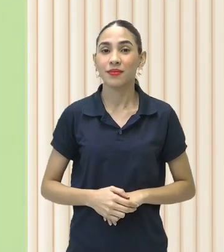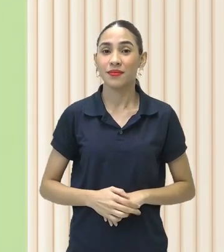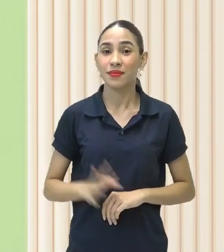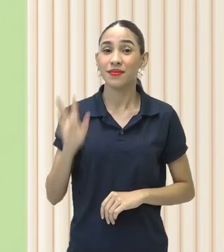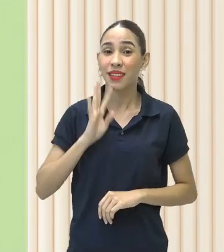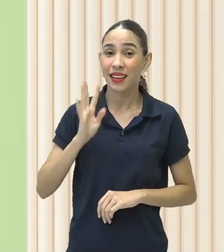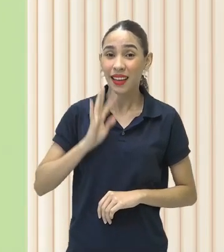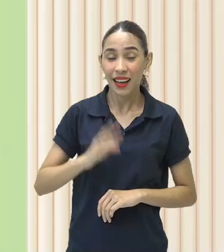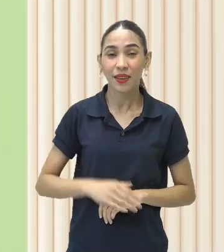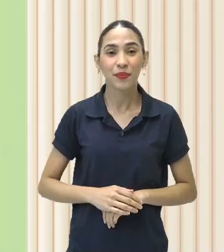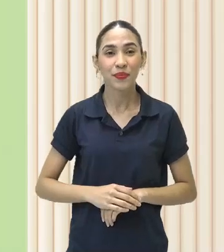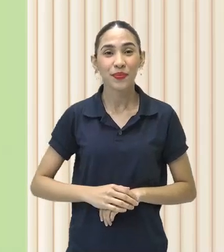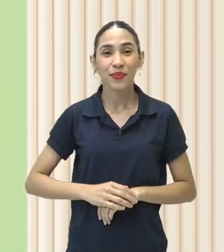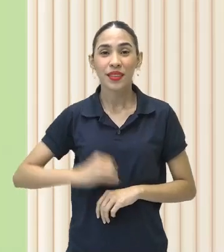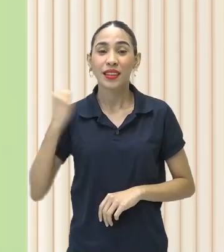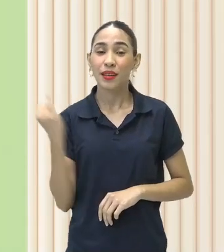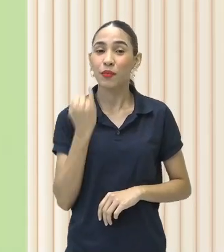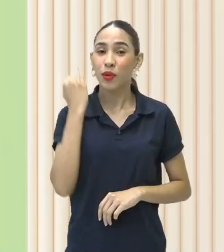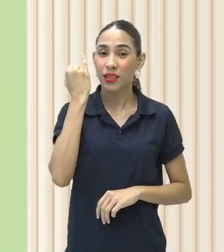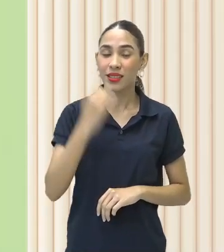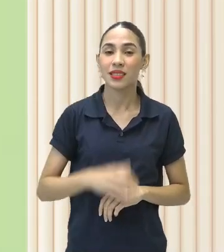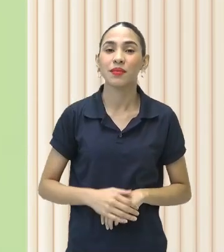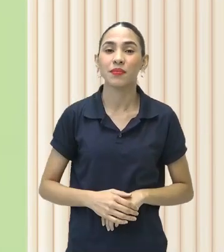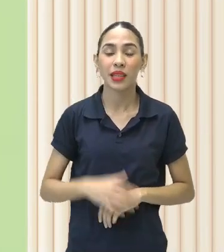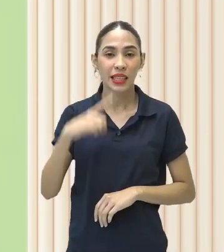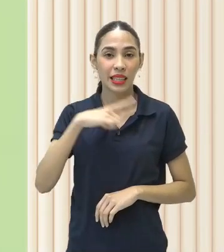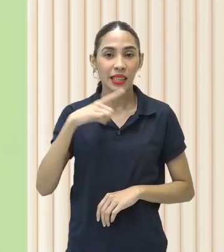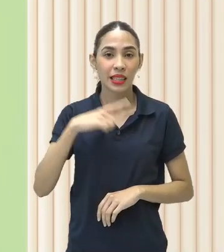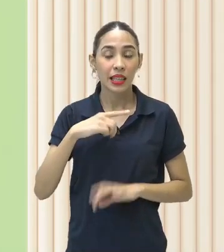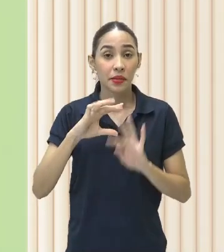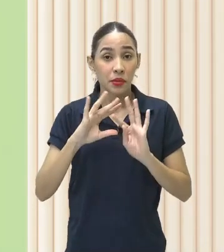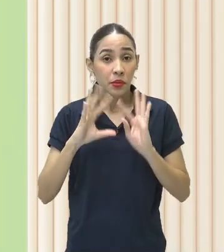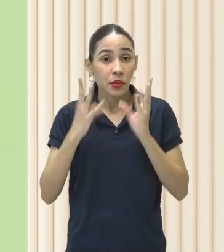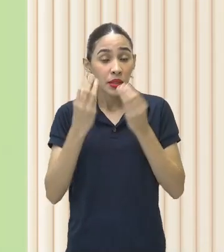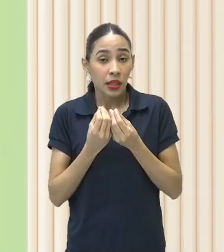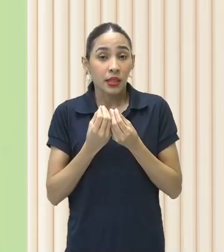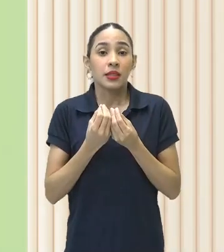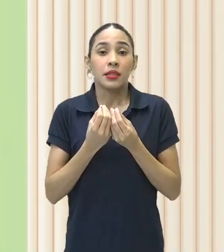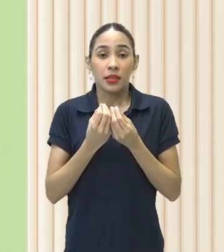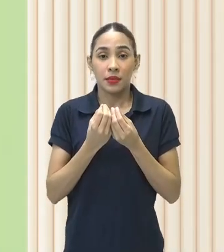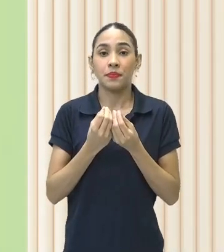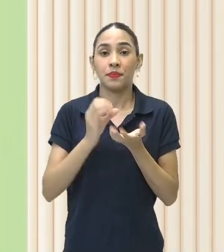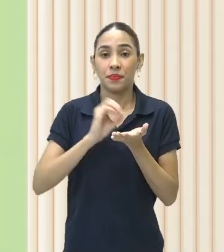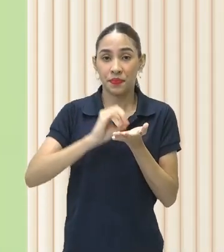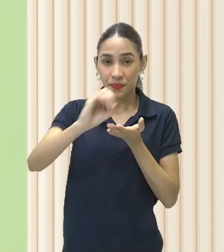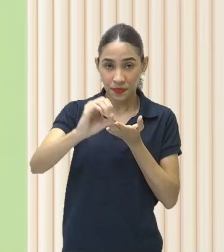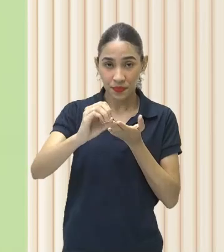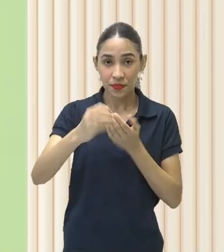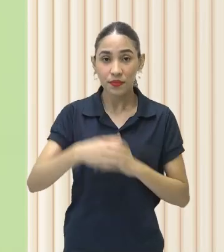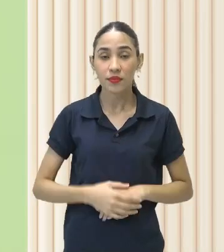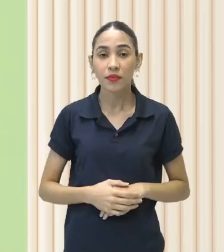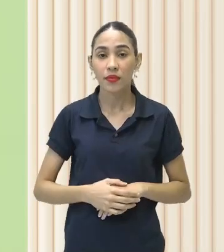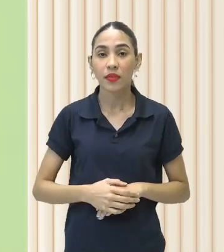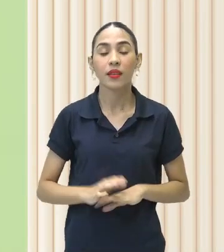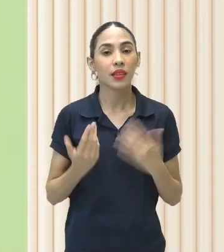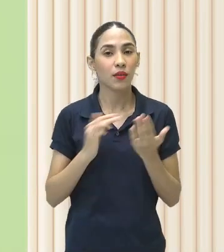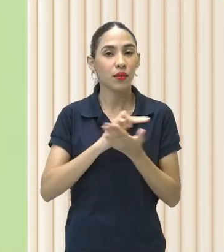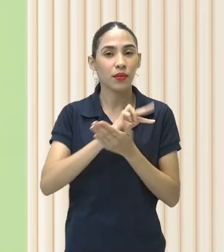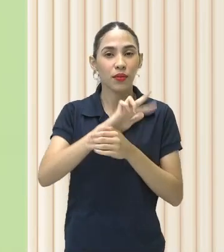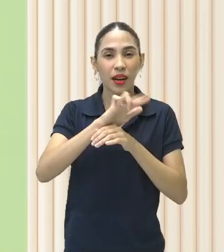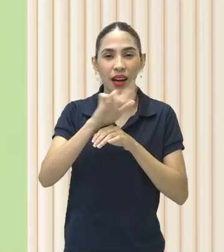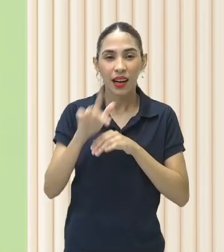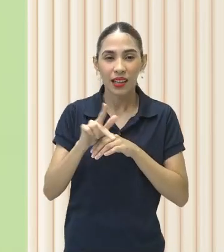Legal, né? Olha a importância que tem aí uma substância orgânica descoberta. Fez com que várias